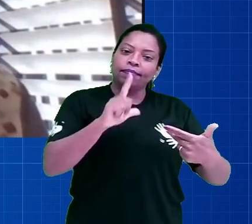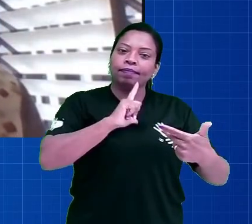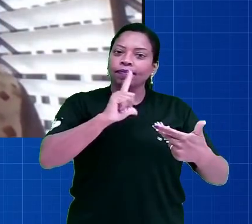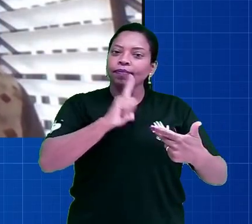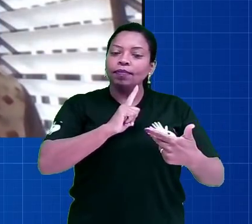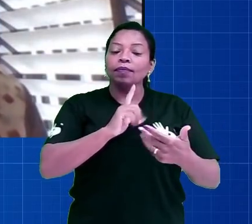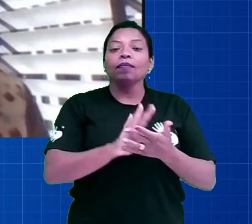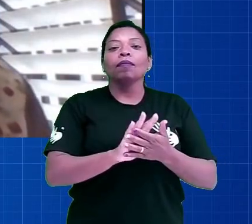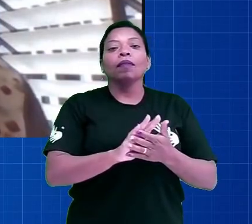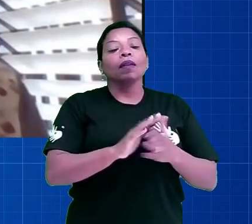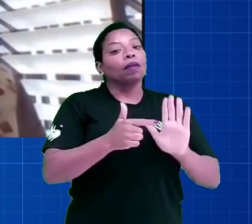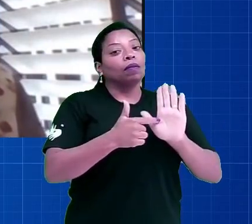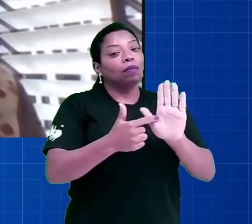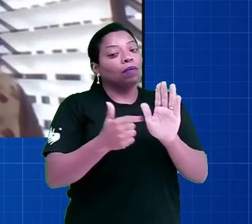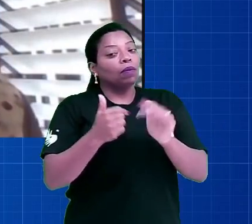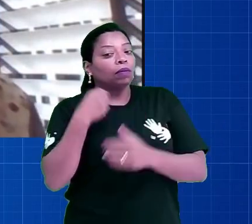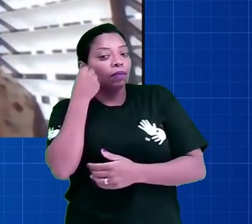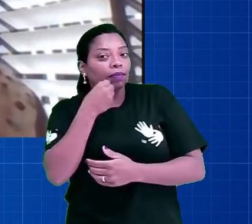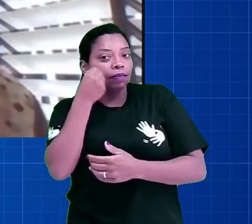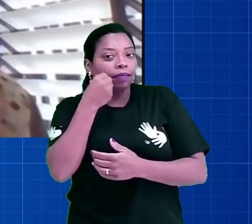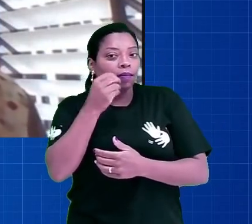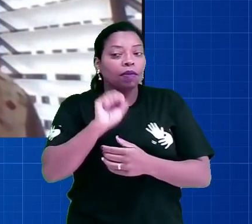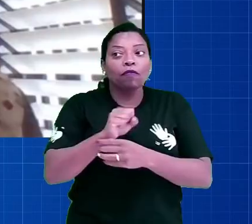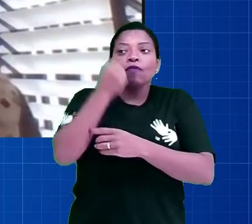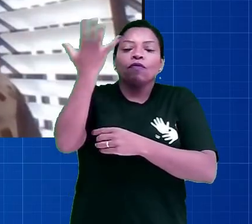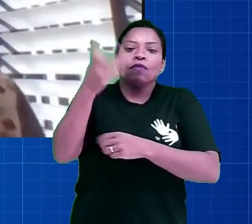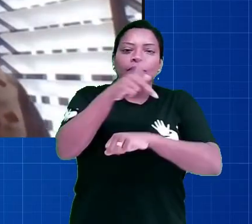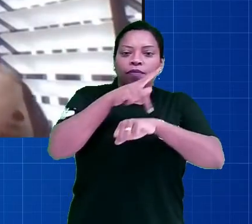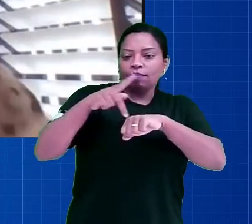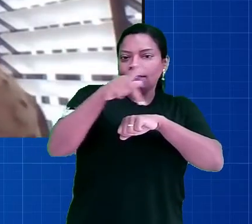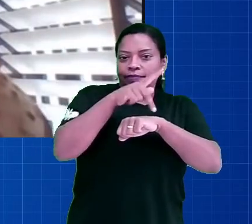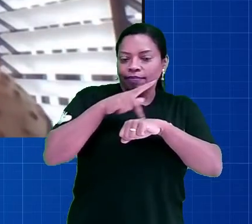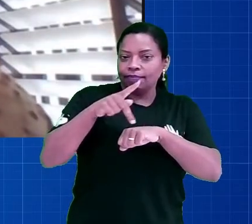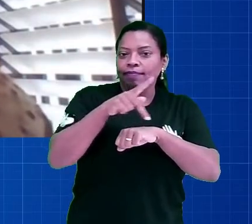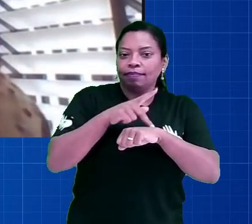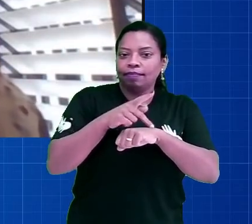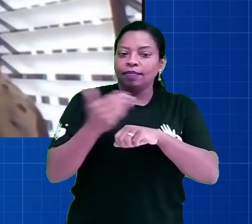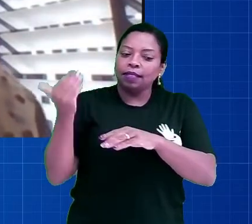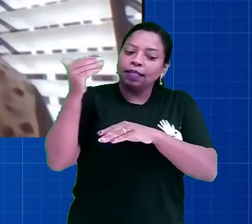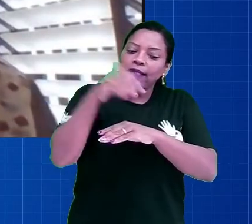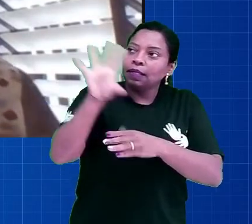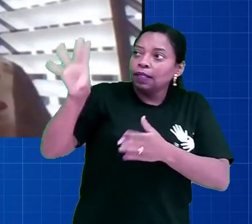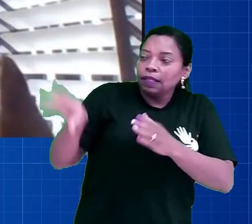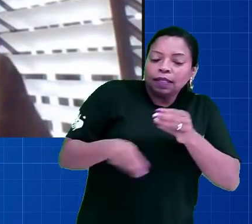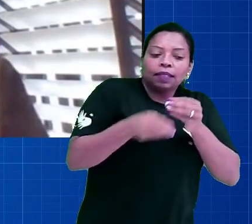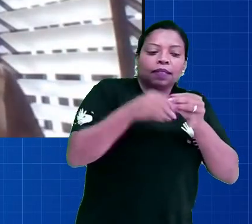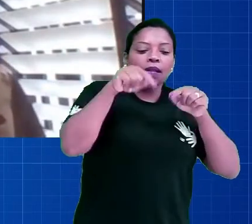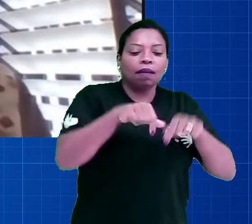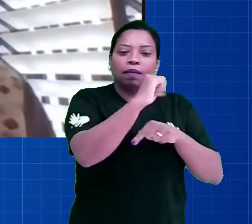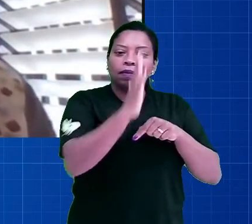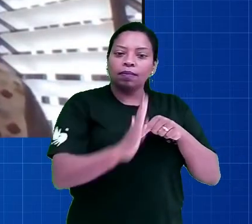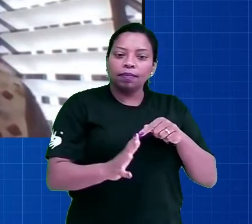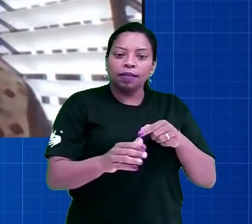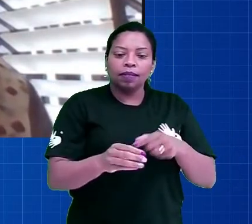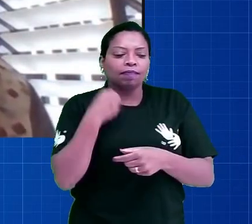aspas, de estudos que se dão por meio de conhecer experiências internacionais e de fazer